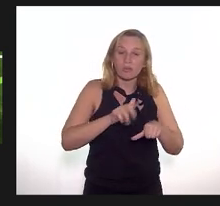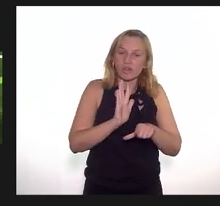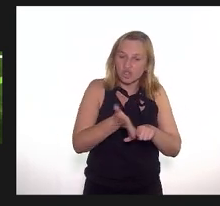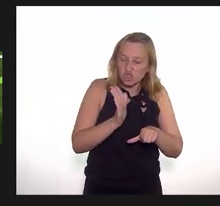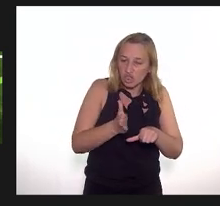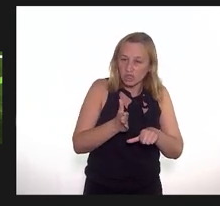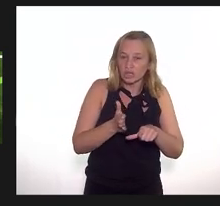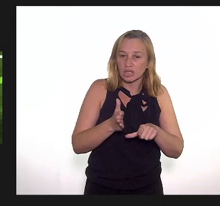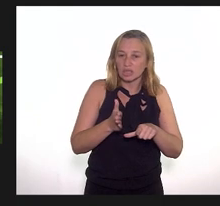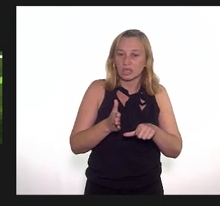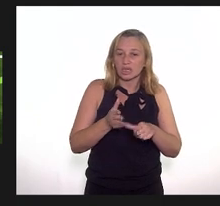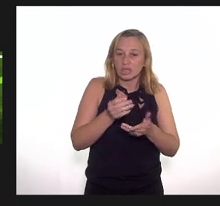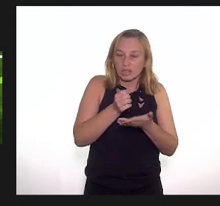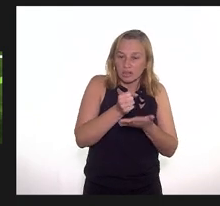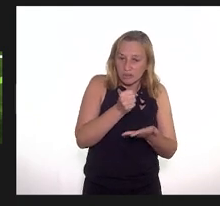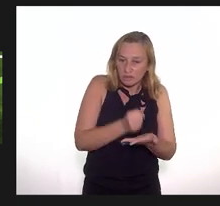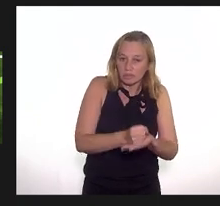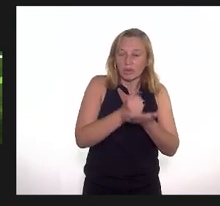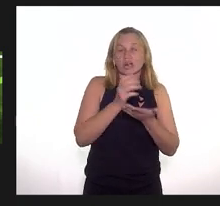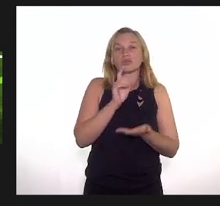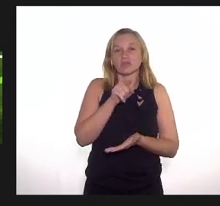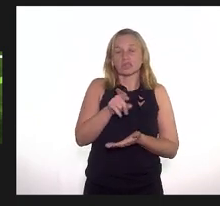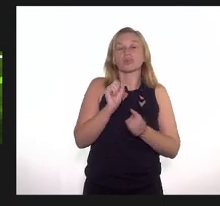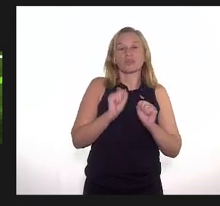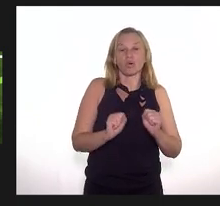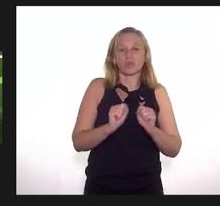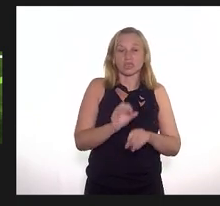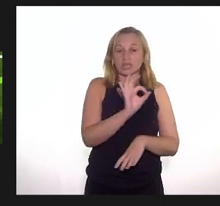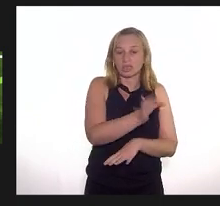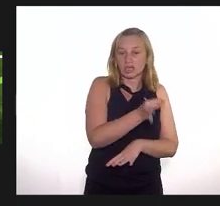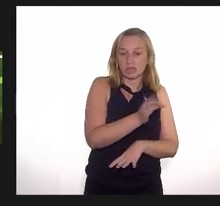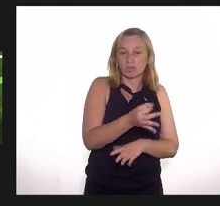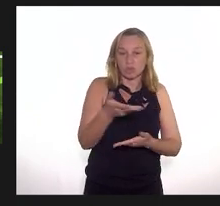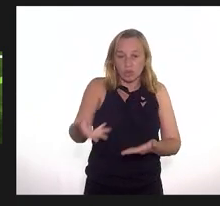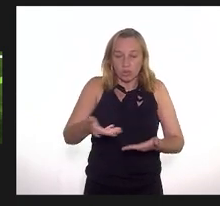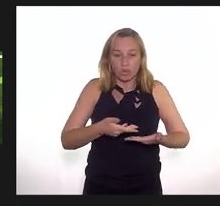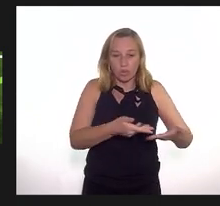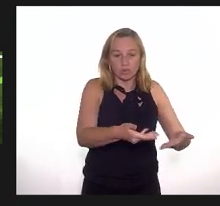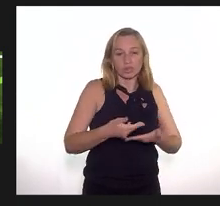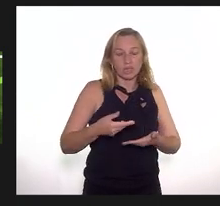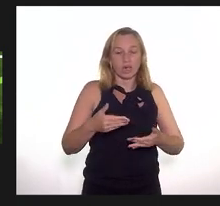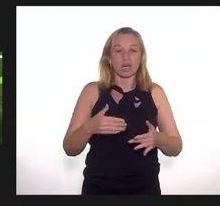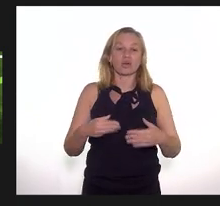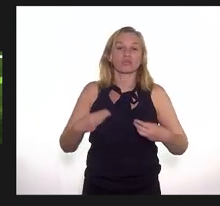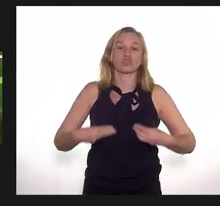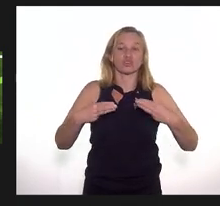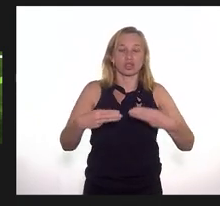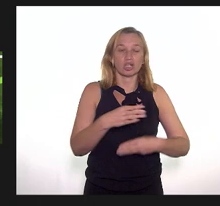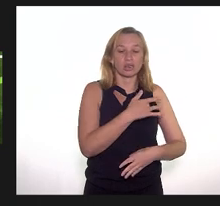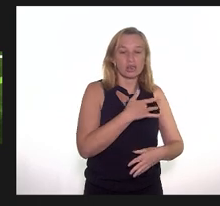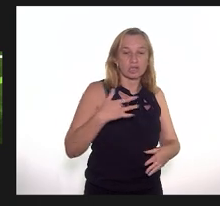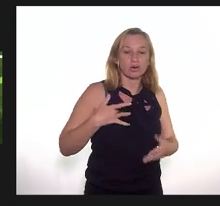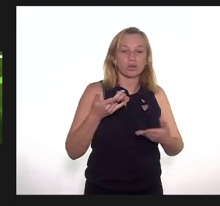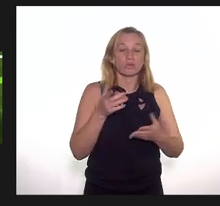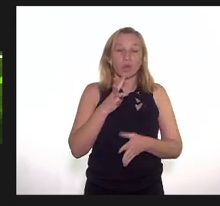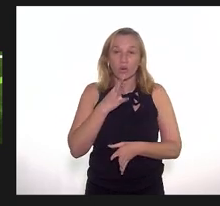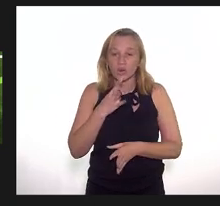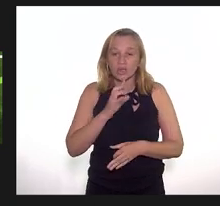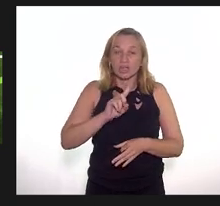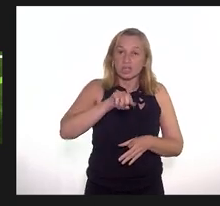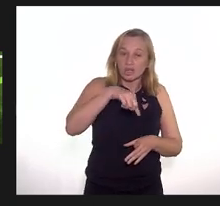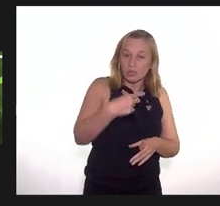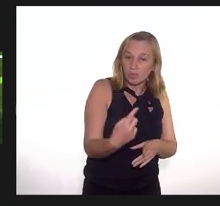menos estabelecido, que você pode, inclusive, né, convidar o Ministério da Saúde para conhecê-lo e depois,